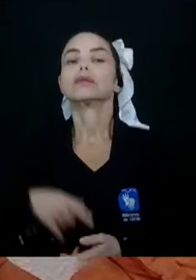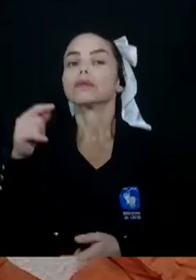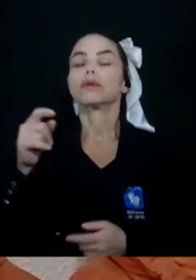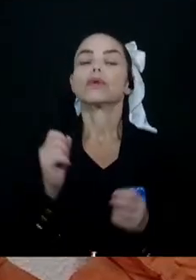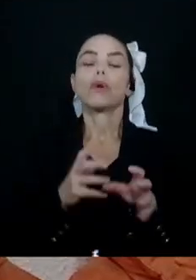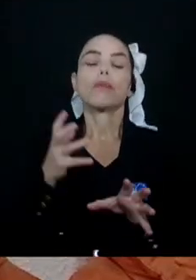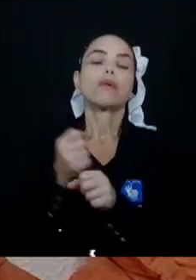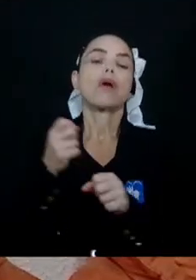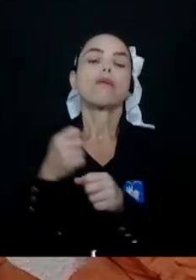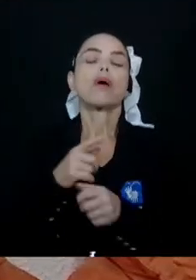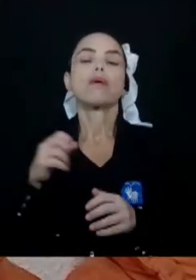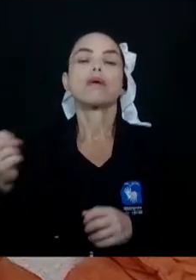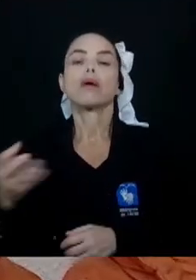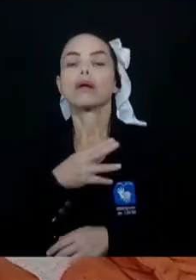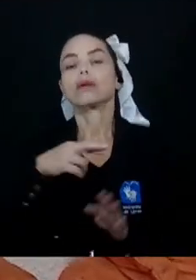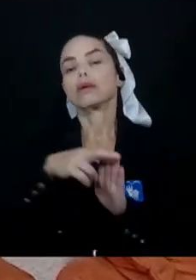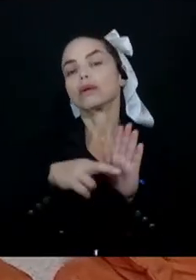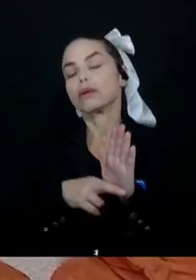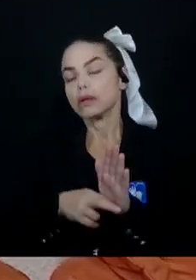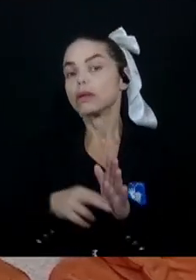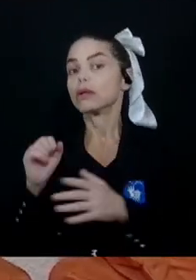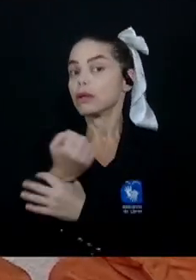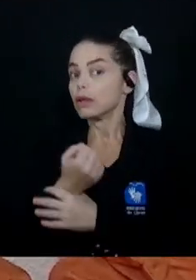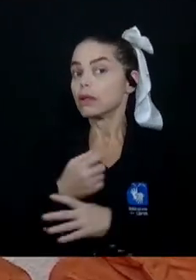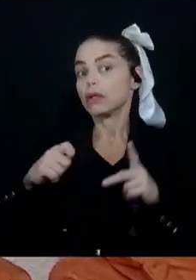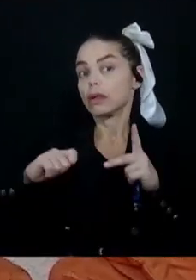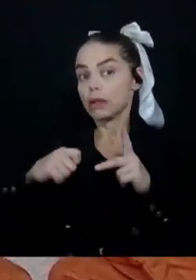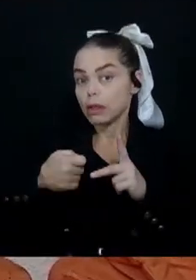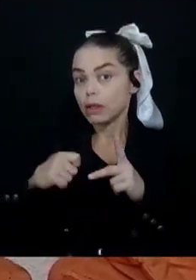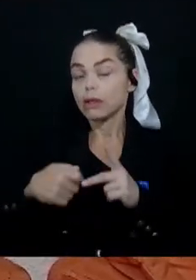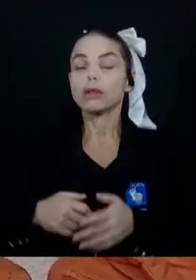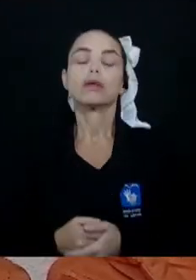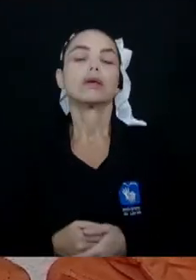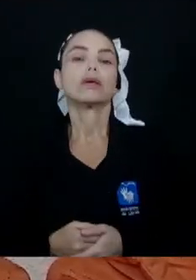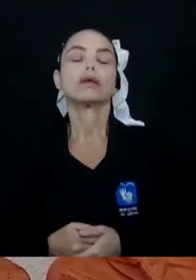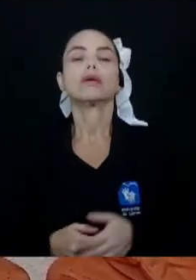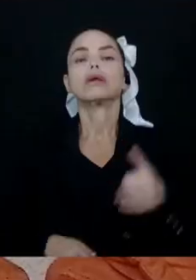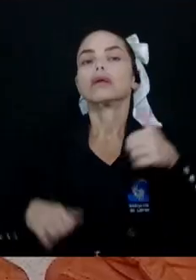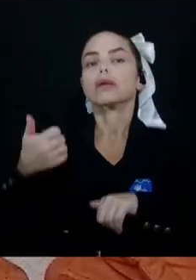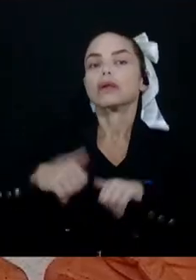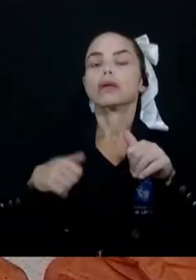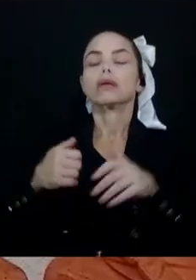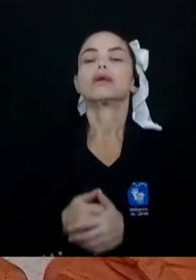novas regras de segurança do Pix, que começou a valer desde fevereiro de